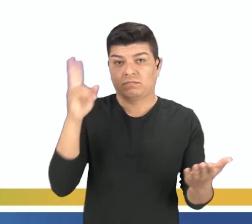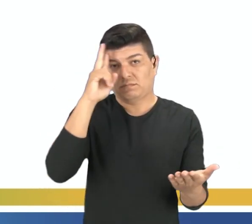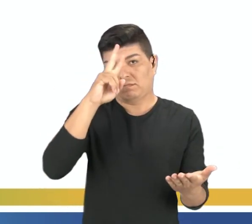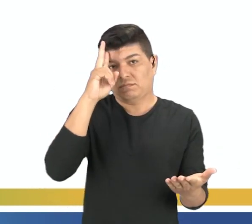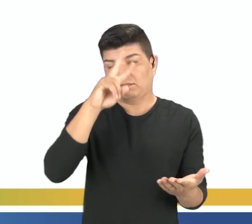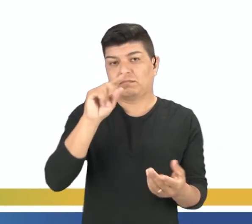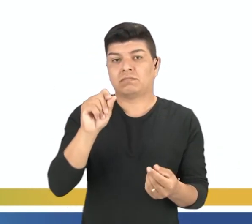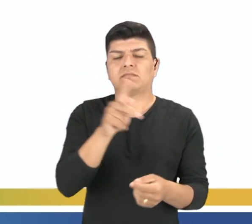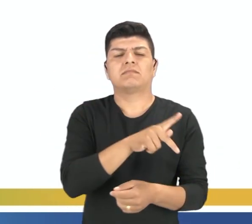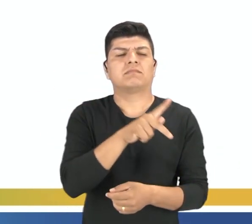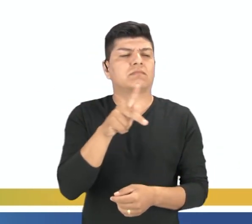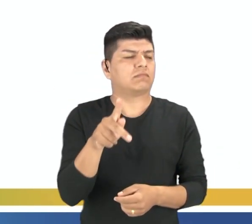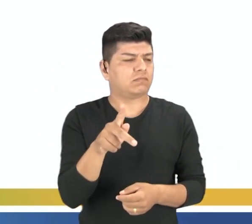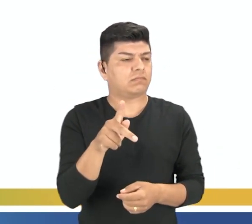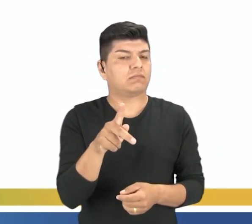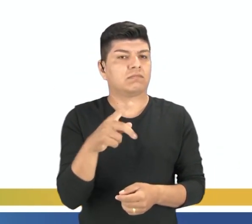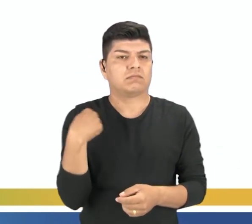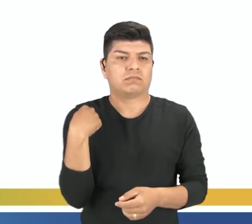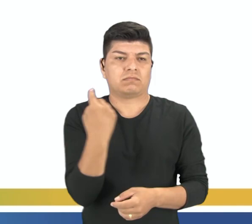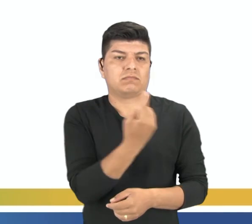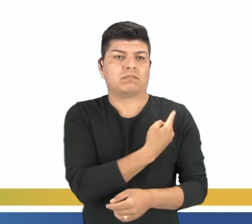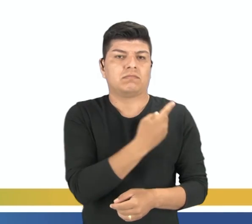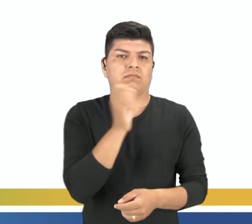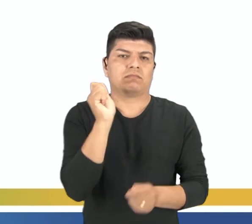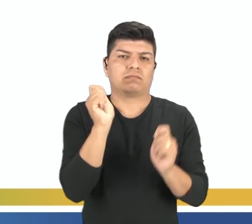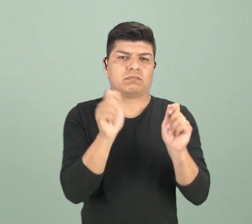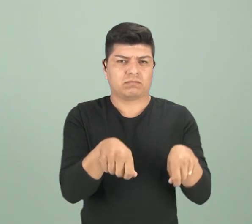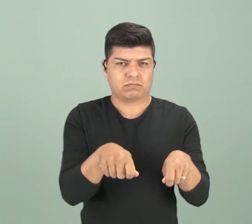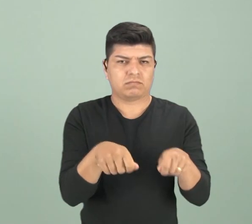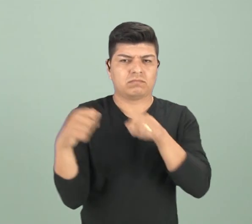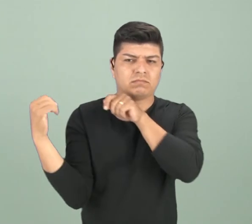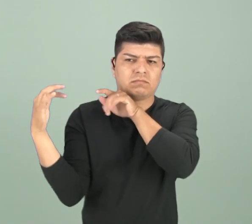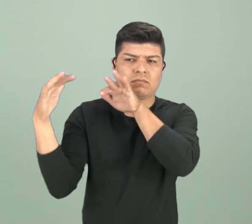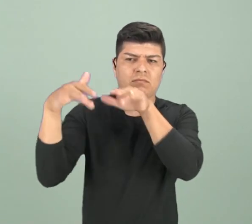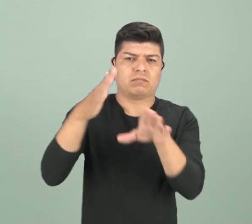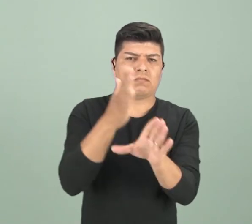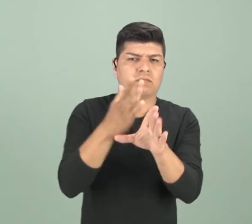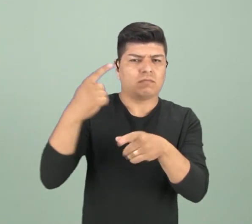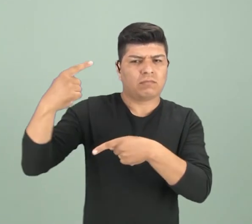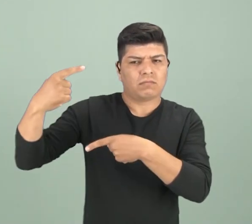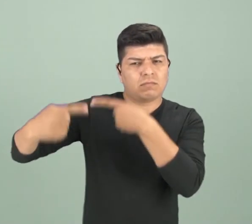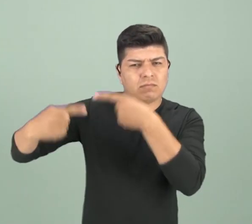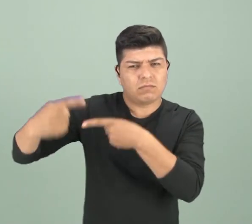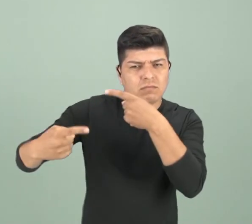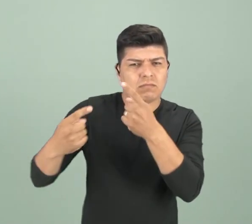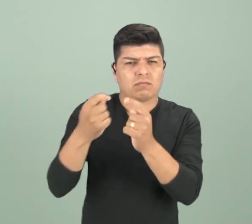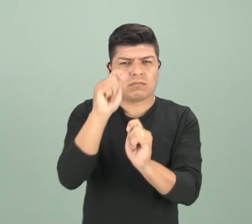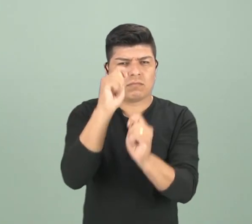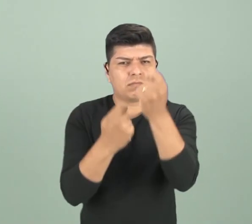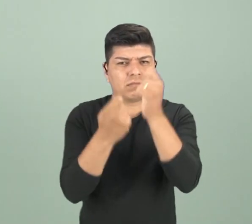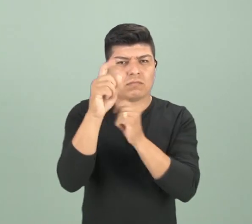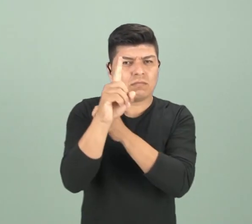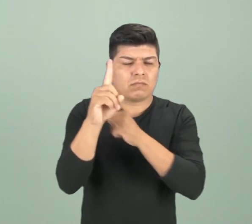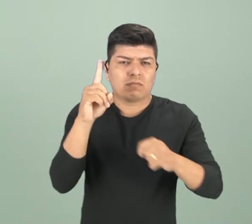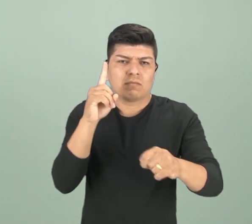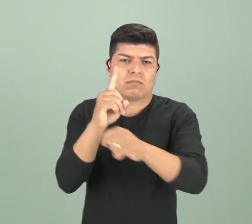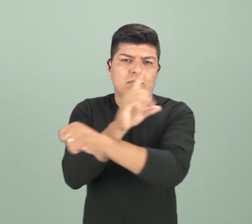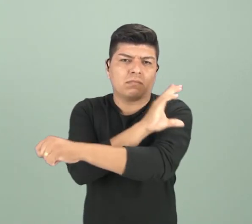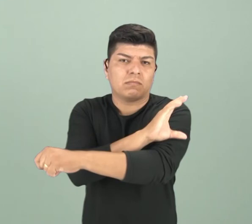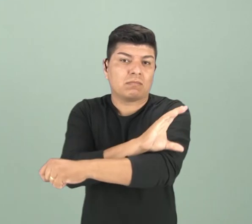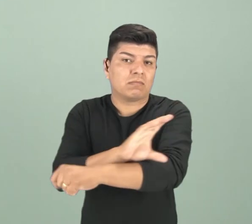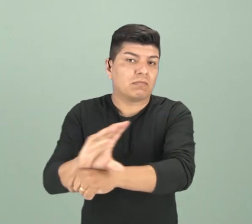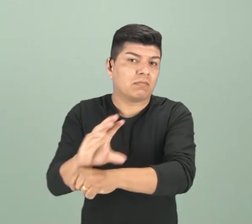Pessoal, lembre-se que, professora, mas a gente pode ter migração por questões política, econômica, cultural, ambiental e